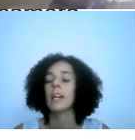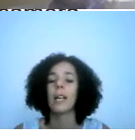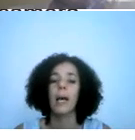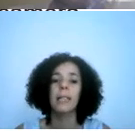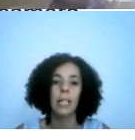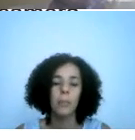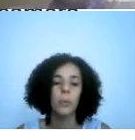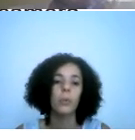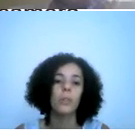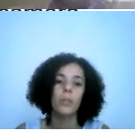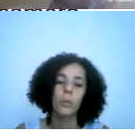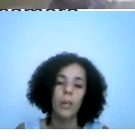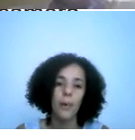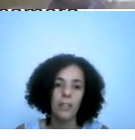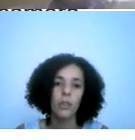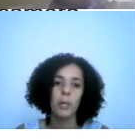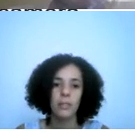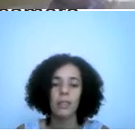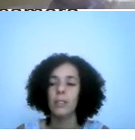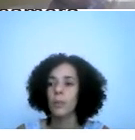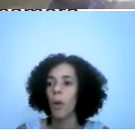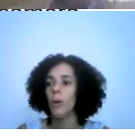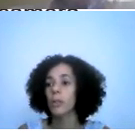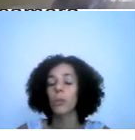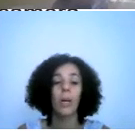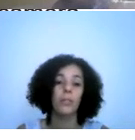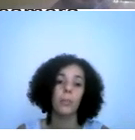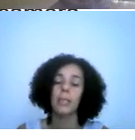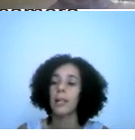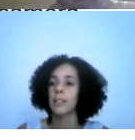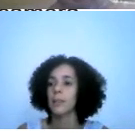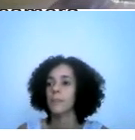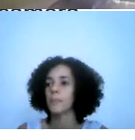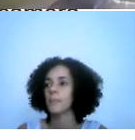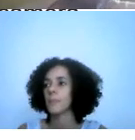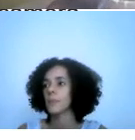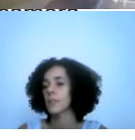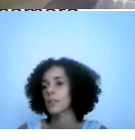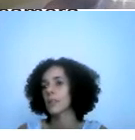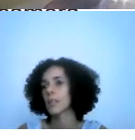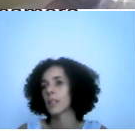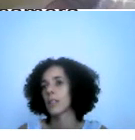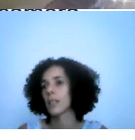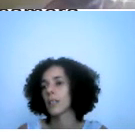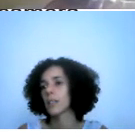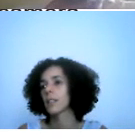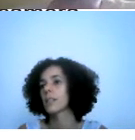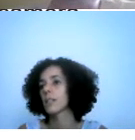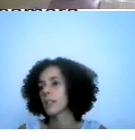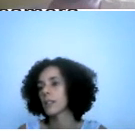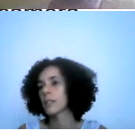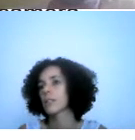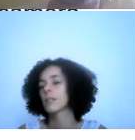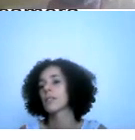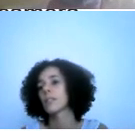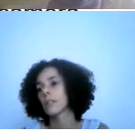mais tempo do que várias espécies nativas no caso de Mata Atlântica. E complementando essas